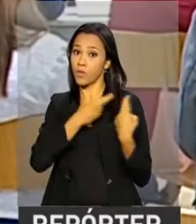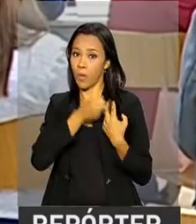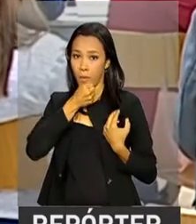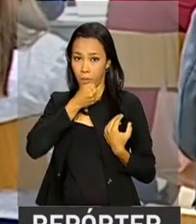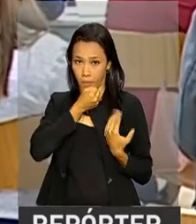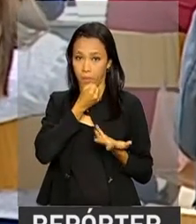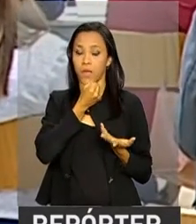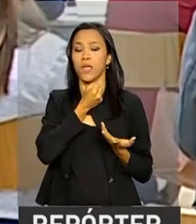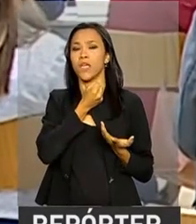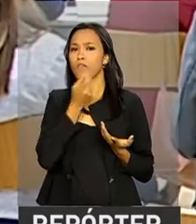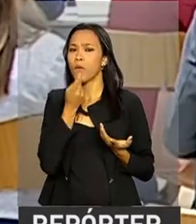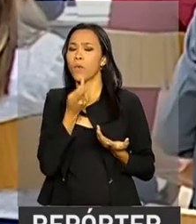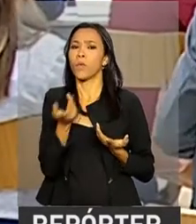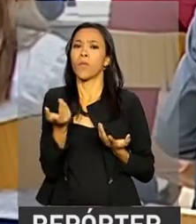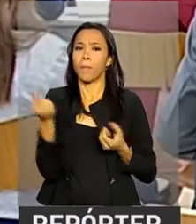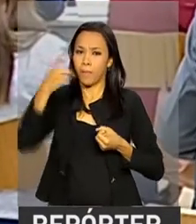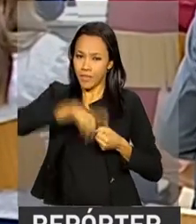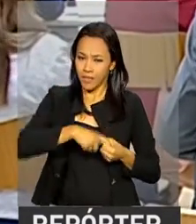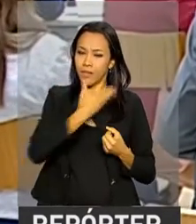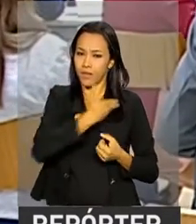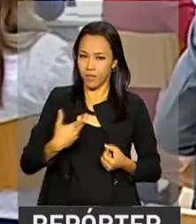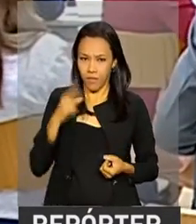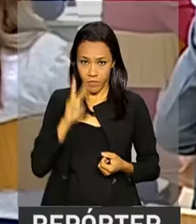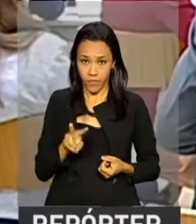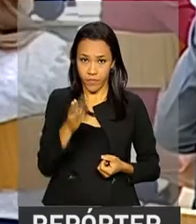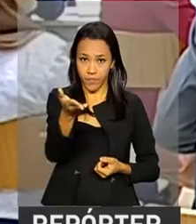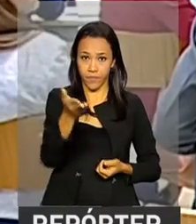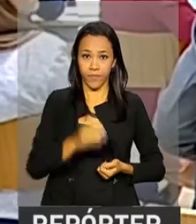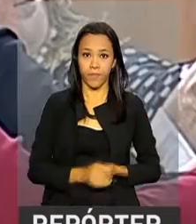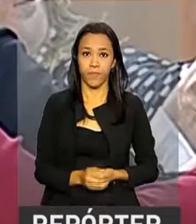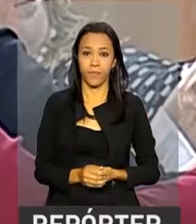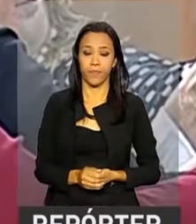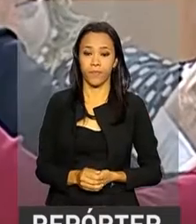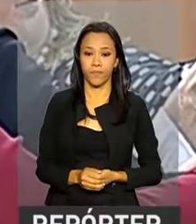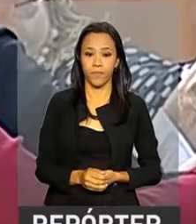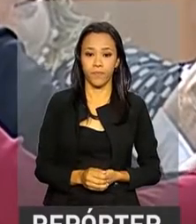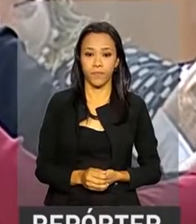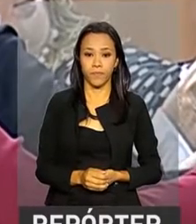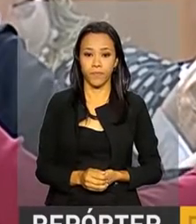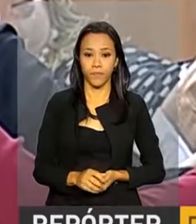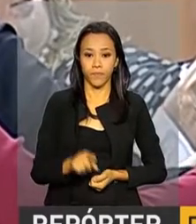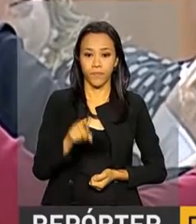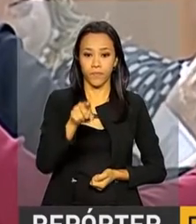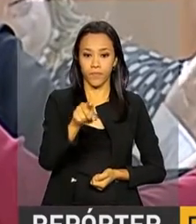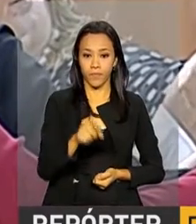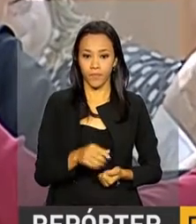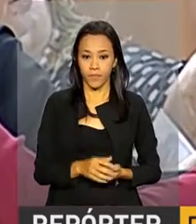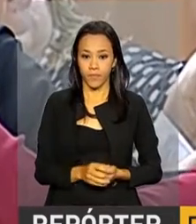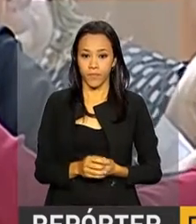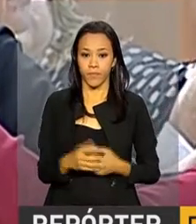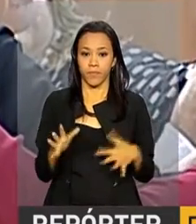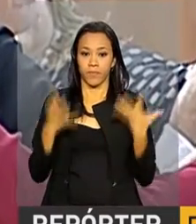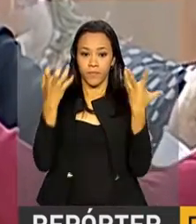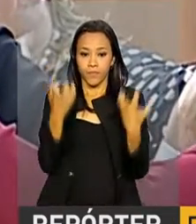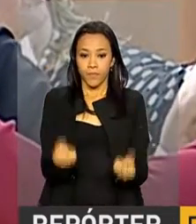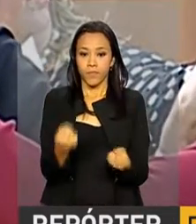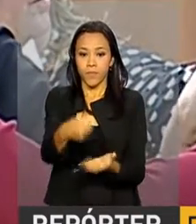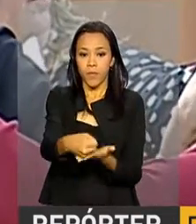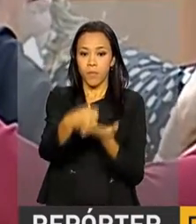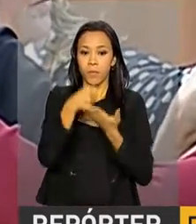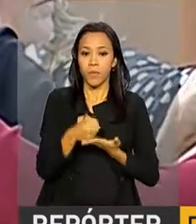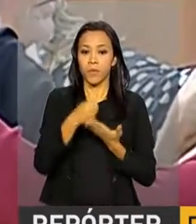a parceria com o governo federal vamos ouvi-lo do apoio com parceria da união é